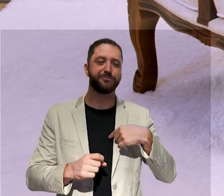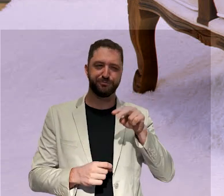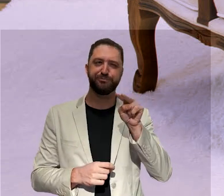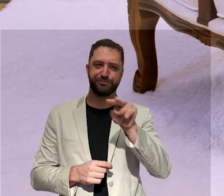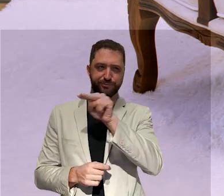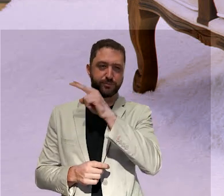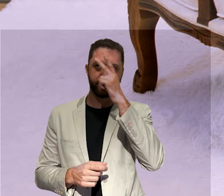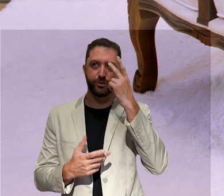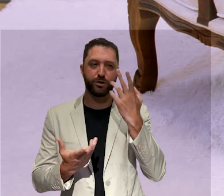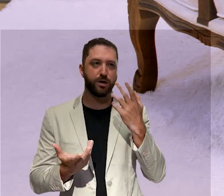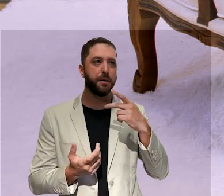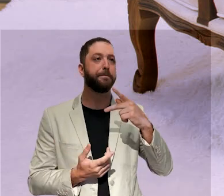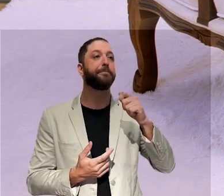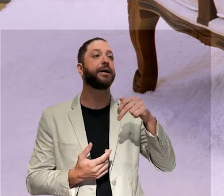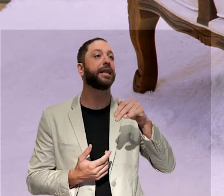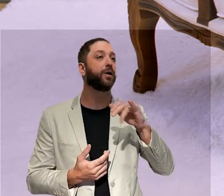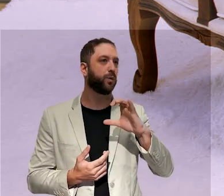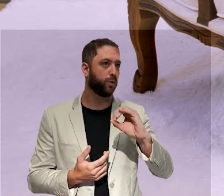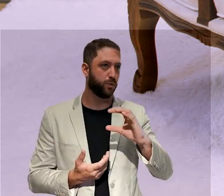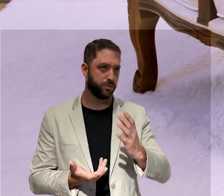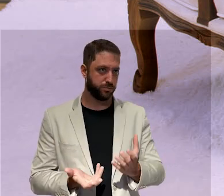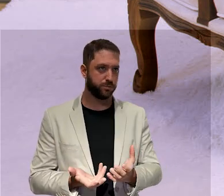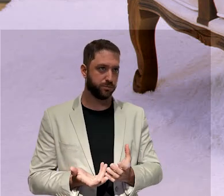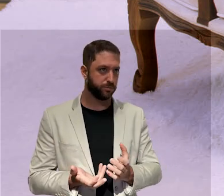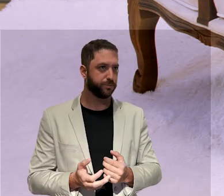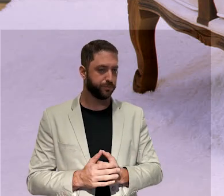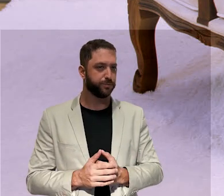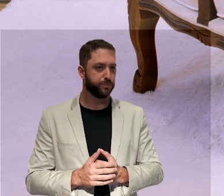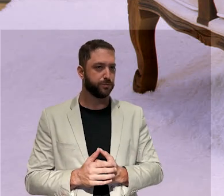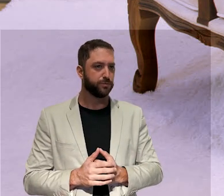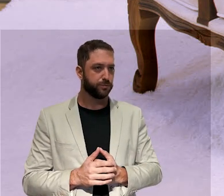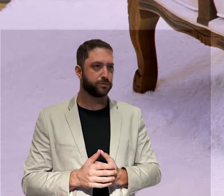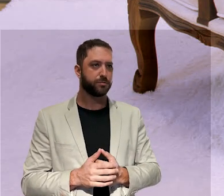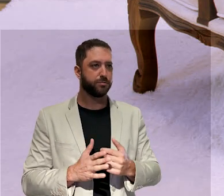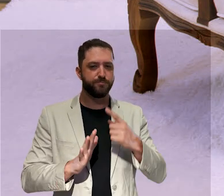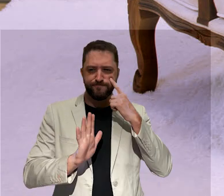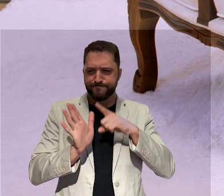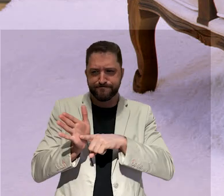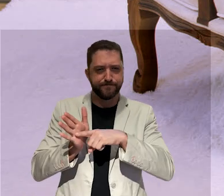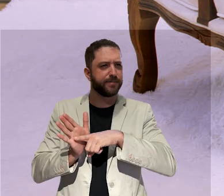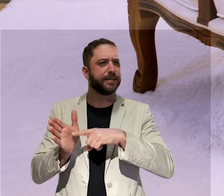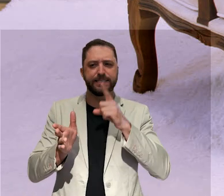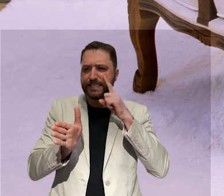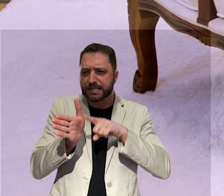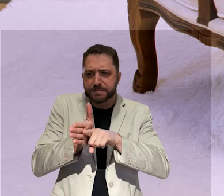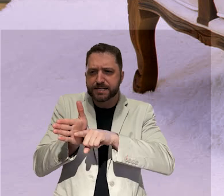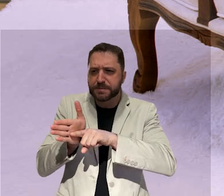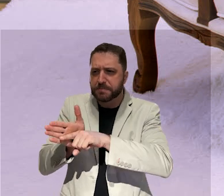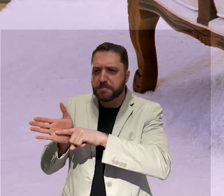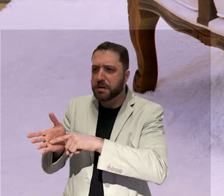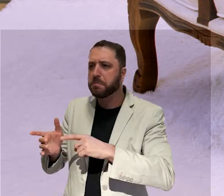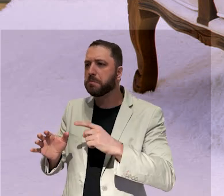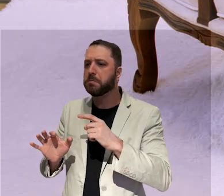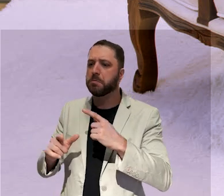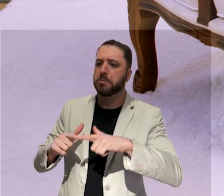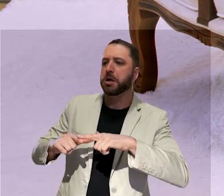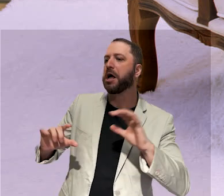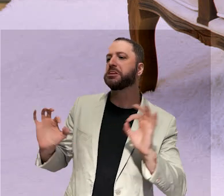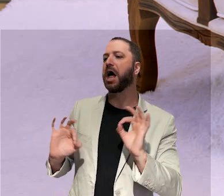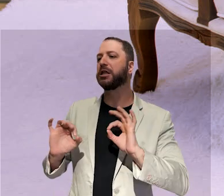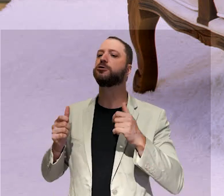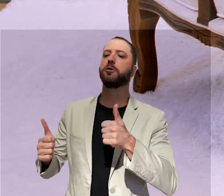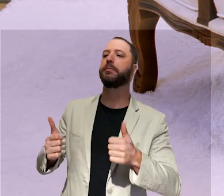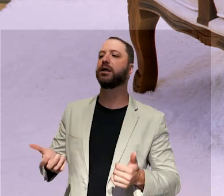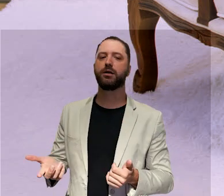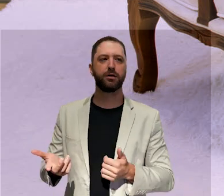pessoa chega com, vamos supor, uma crise de pânico. E aí, a um pronto-socorro faz um monte de exame. Ah, não deu nada